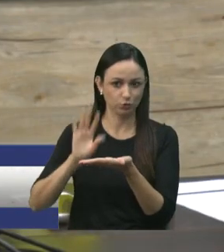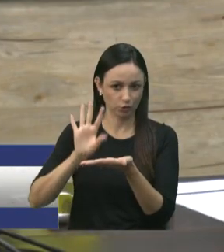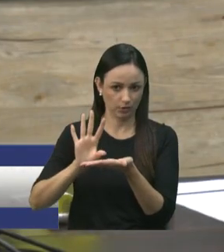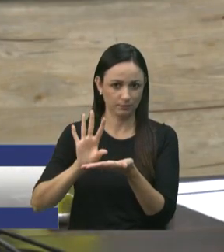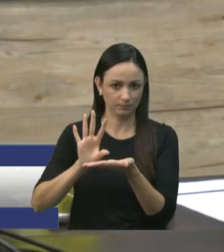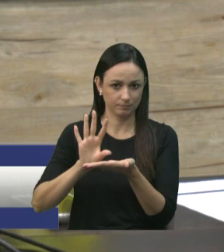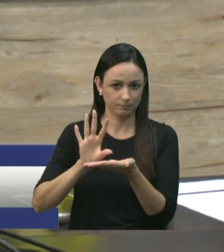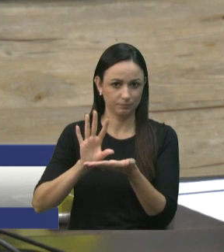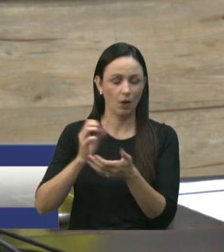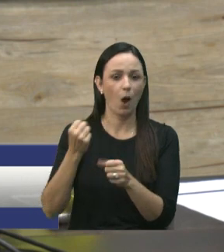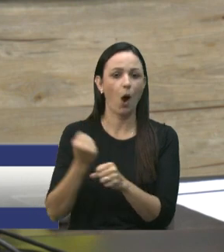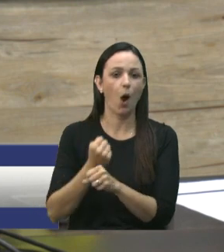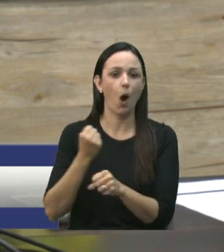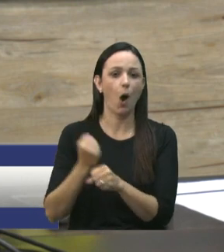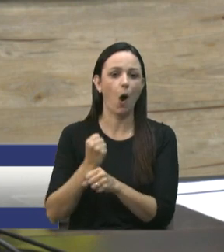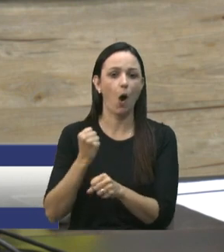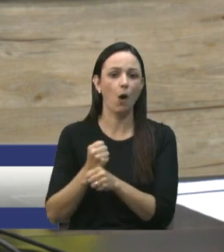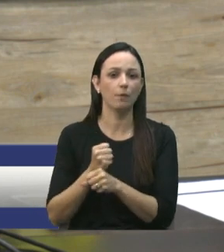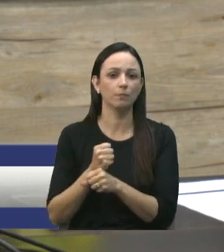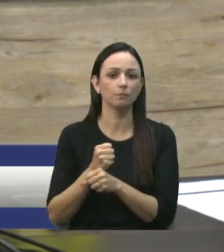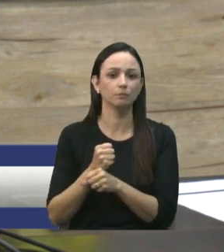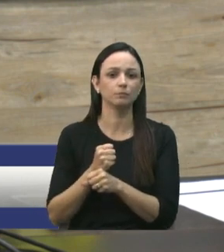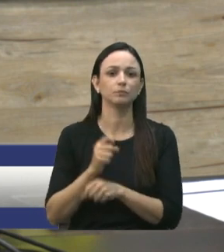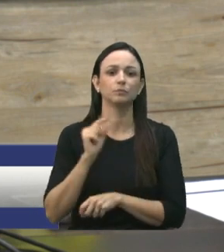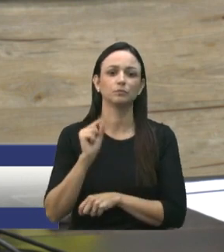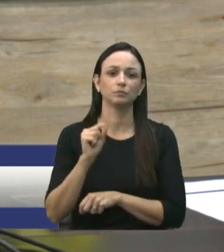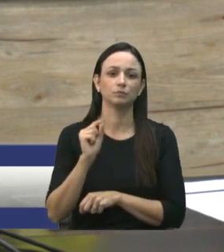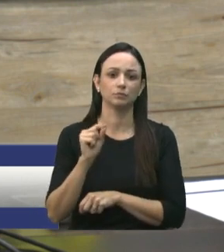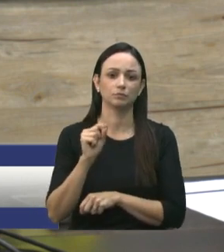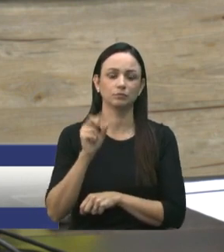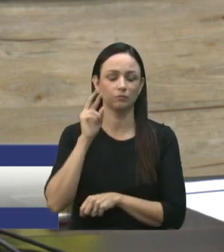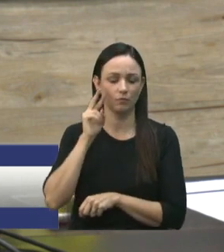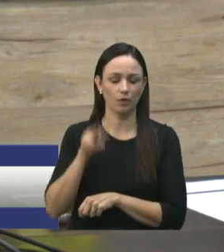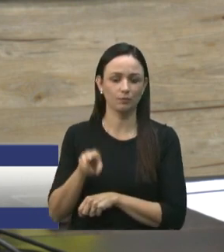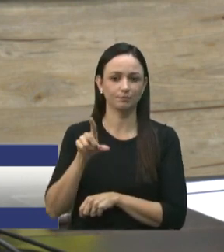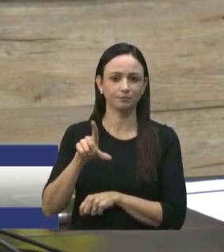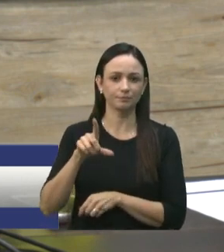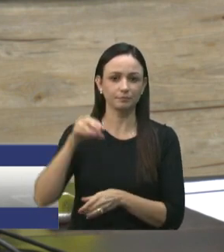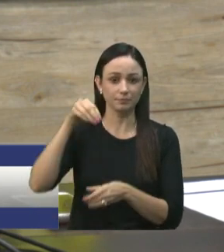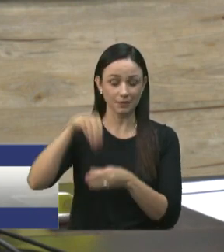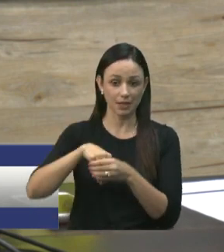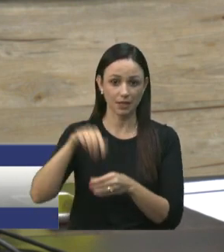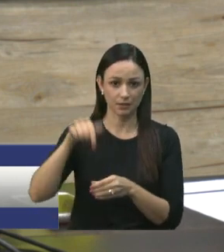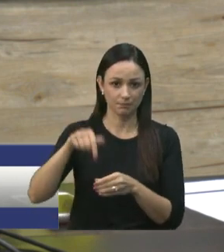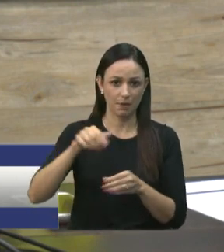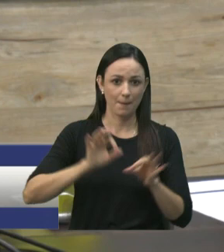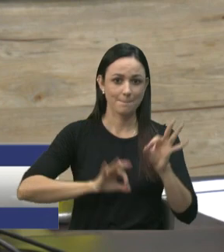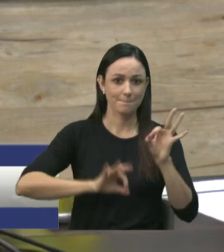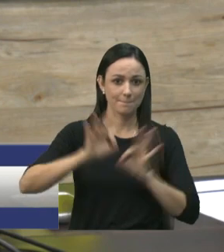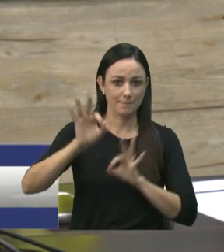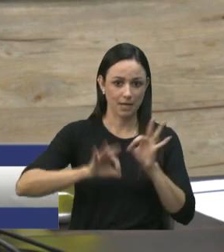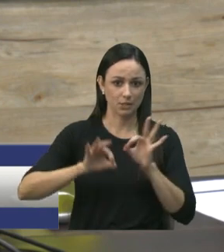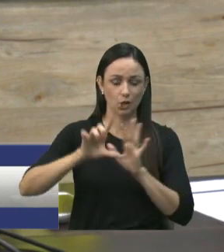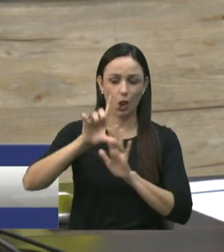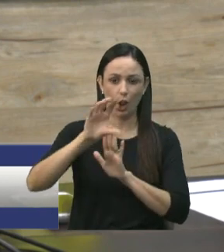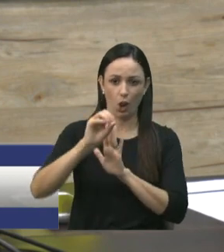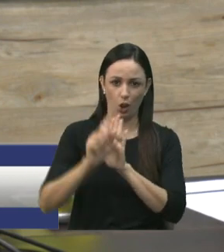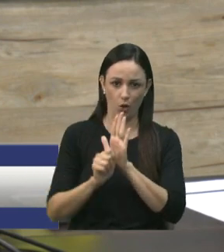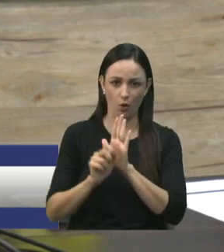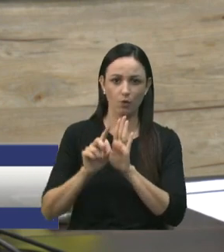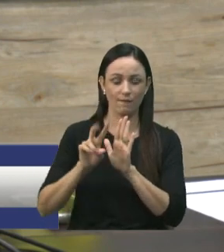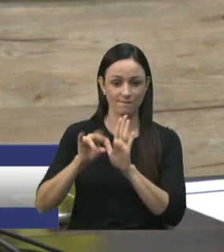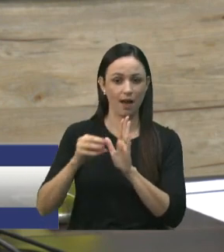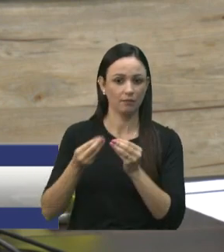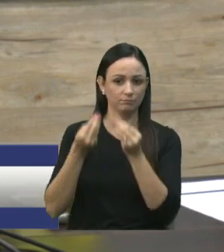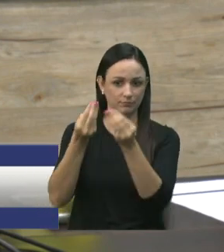de obras que correspondem, se vocês vão observar que dentro da peça de planejamento da LOA, que vai chegar na mão dos